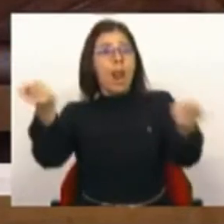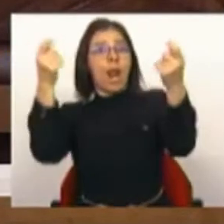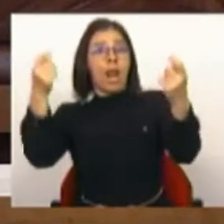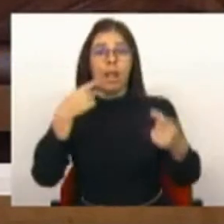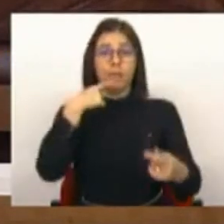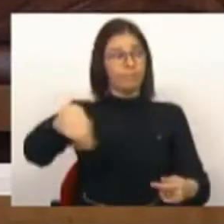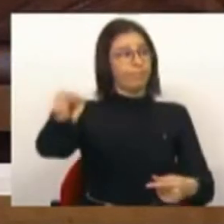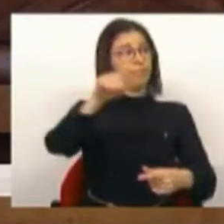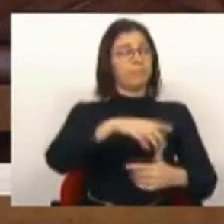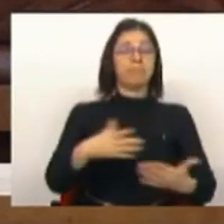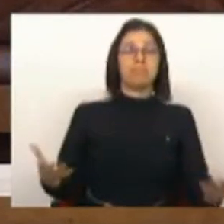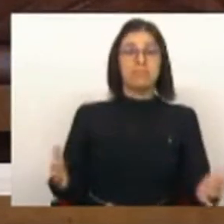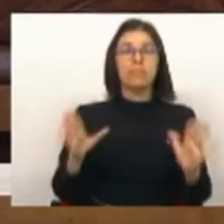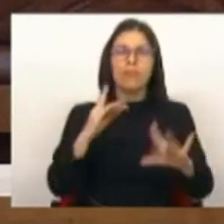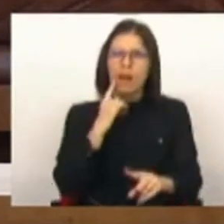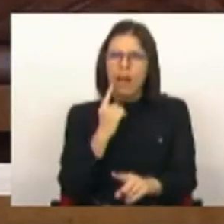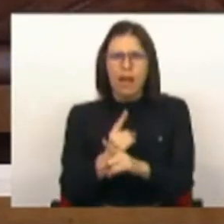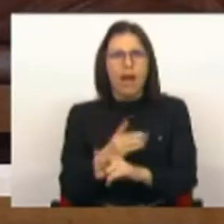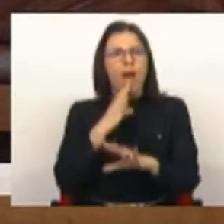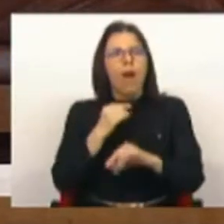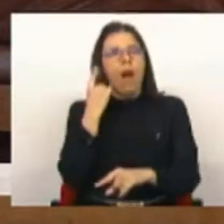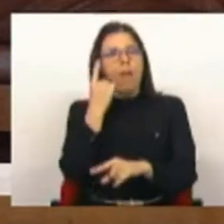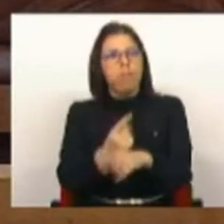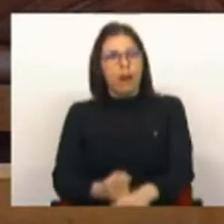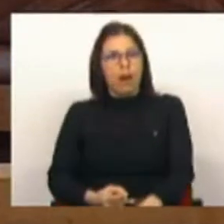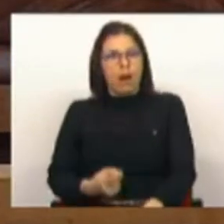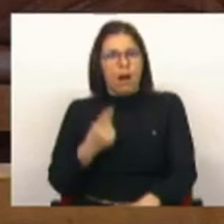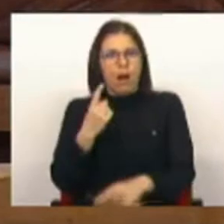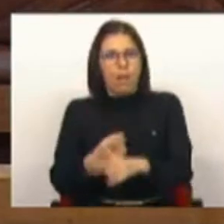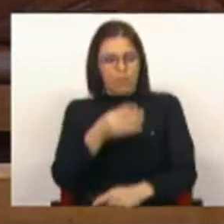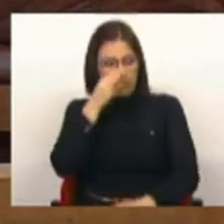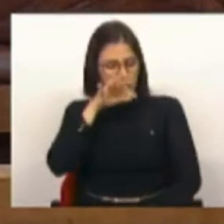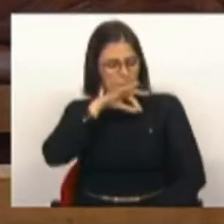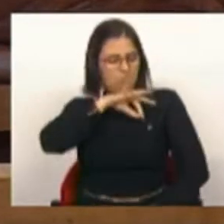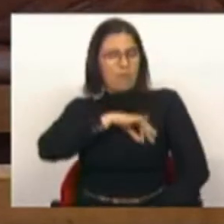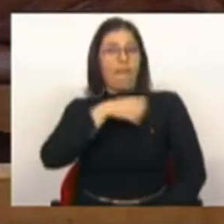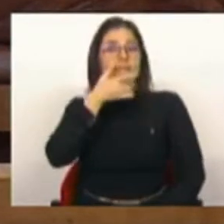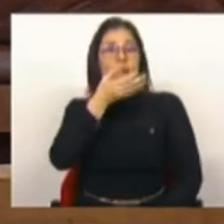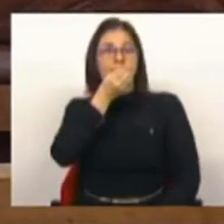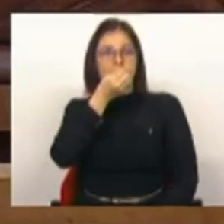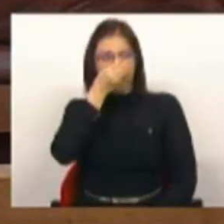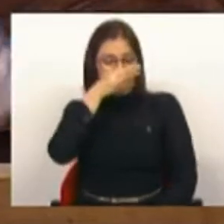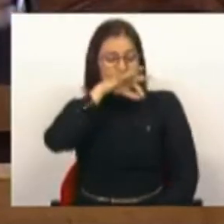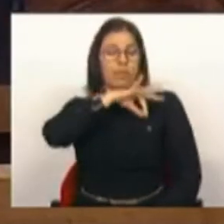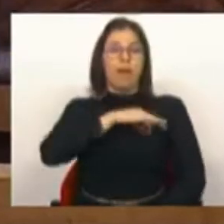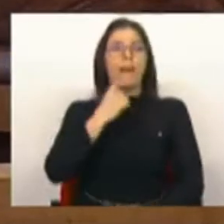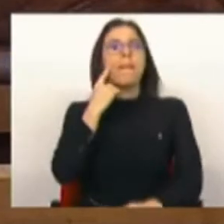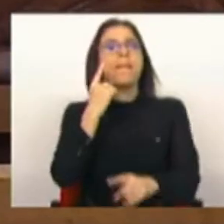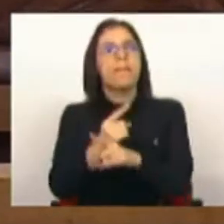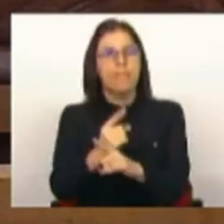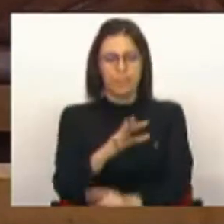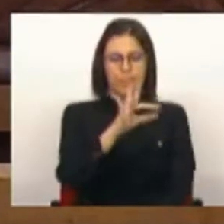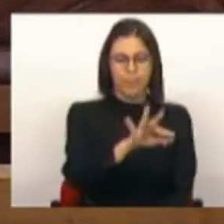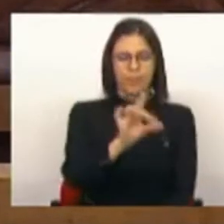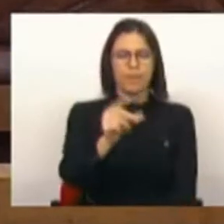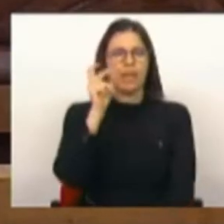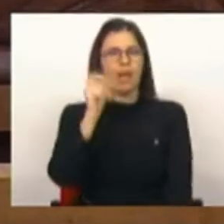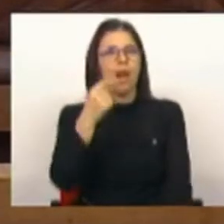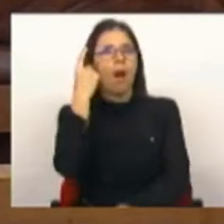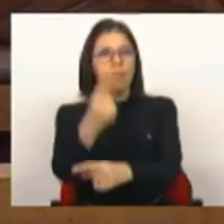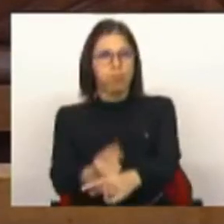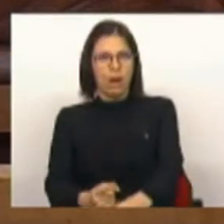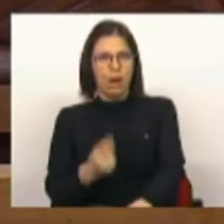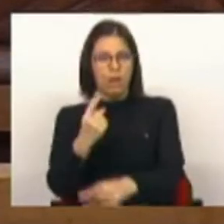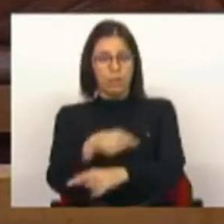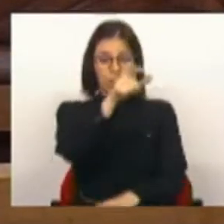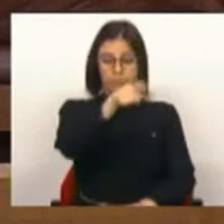dizem eles. Mas é a mesma conversa desde que pusemos o cravo ao peito. É a mesma conversa há 46 anos. E